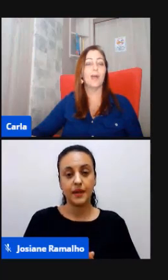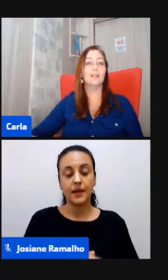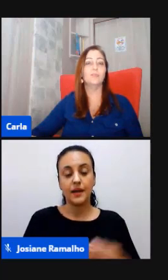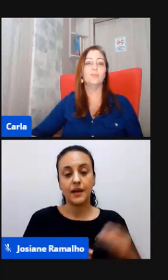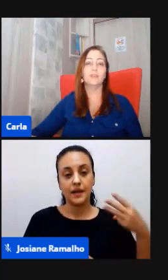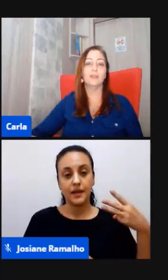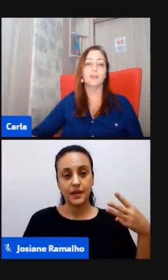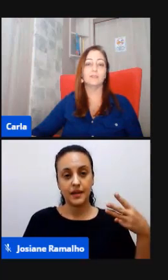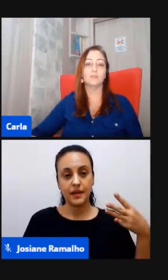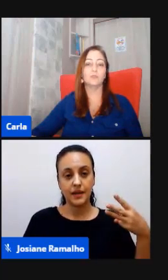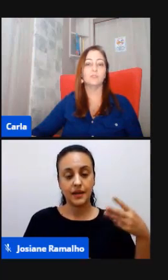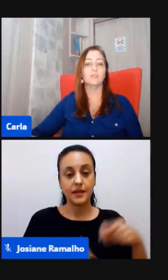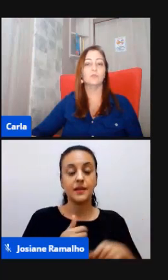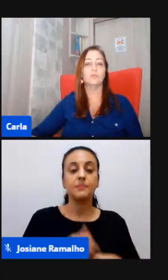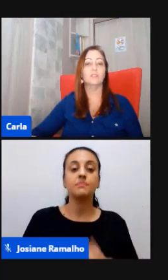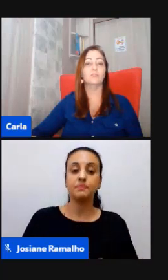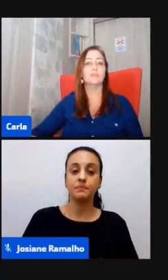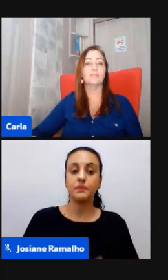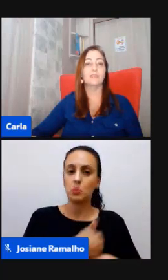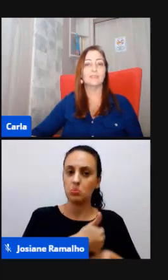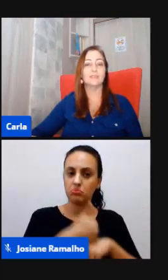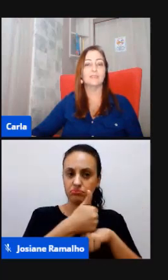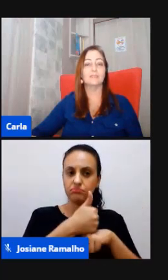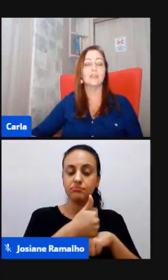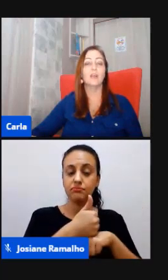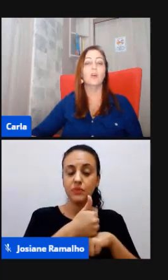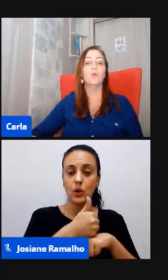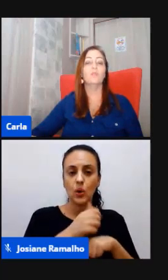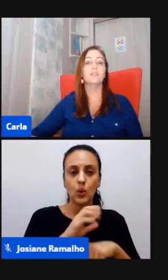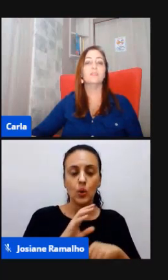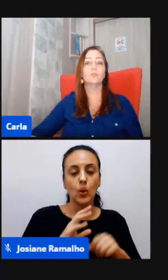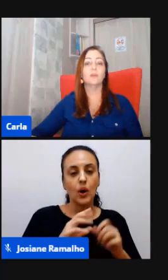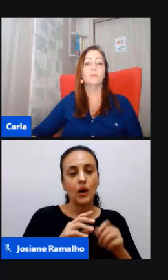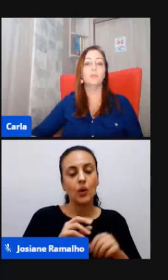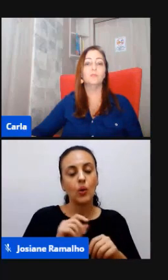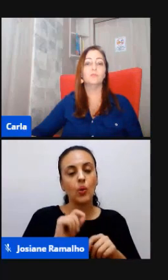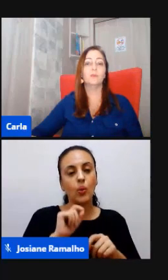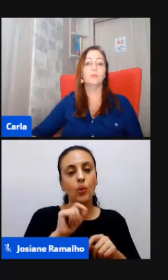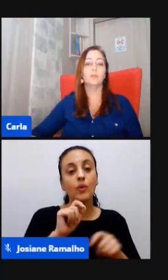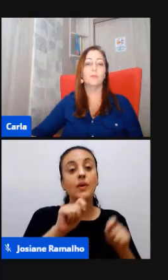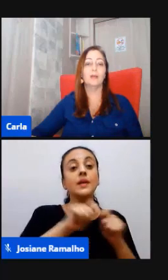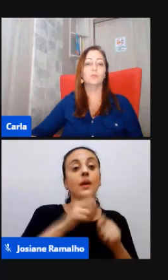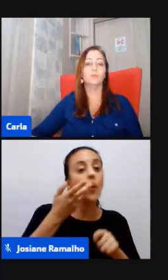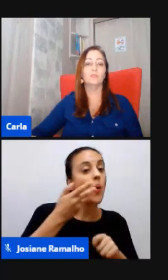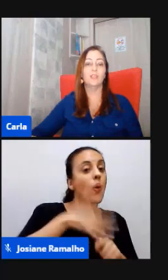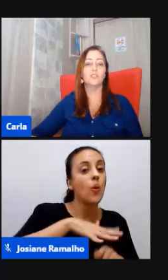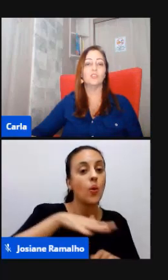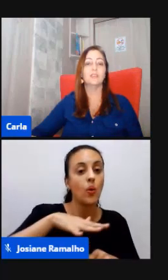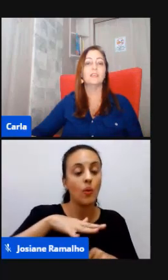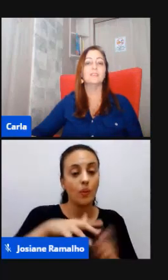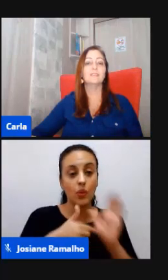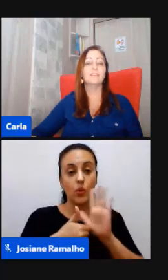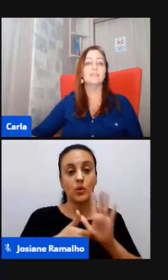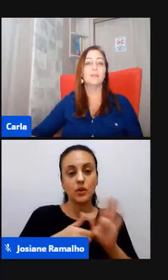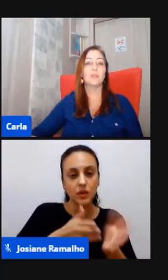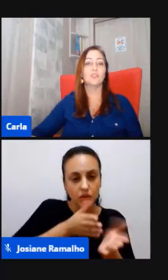3, qualificar as ações desenvolvidas com as crianças, oferecendo caminhos para o trabalho